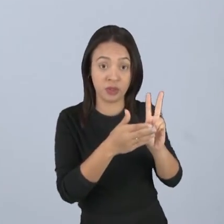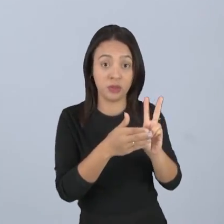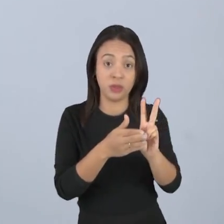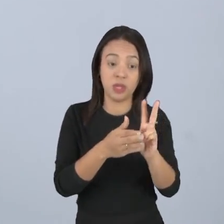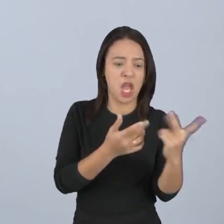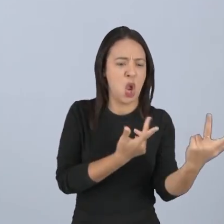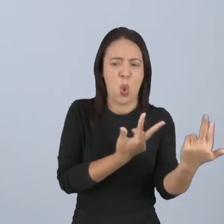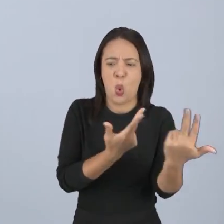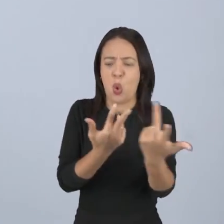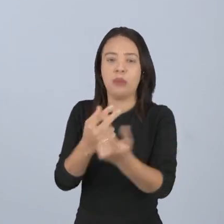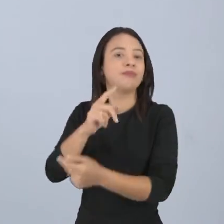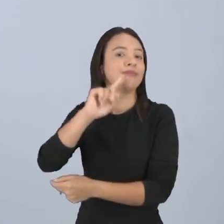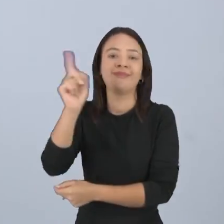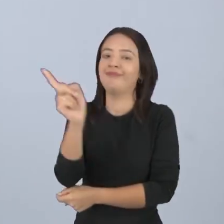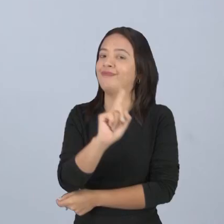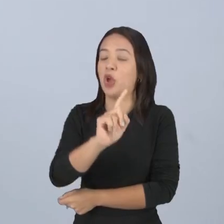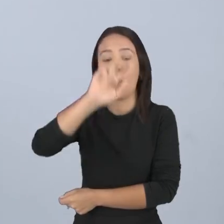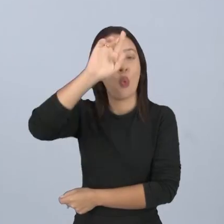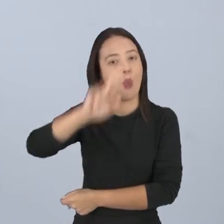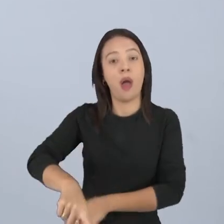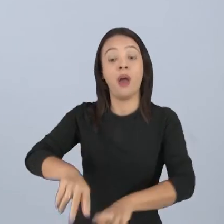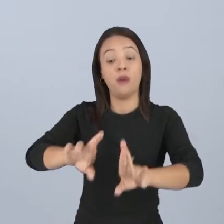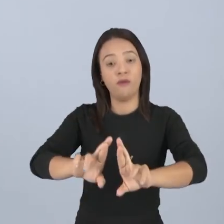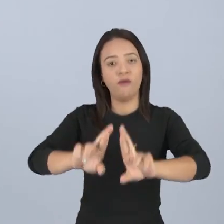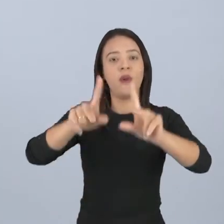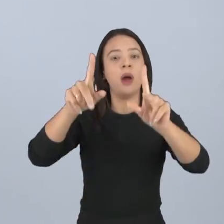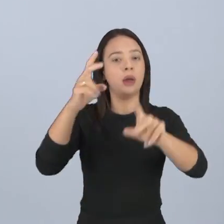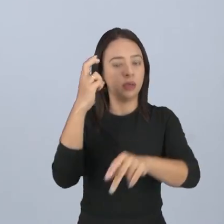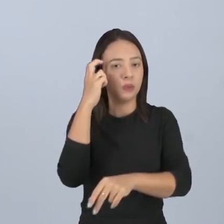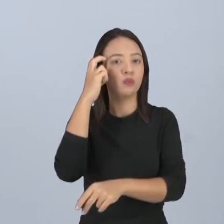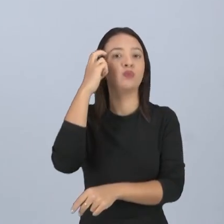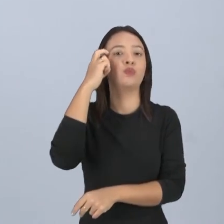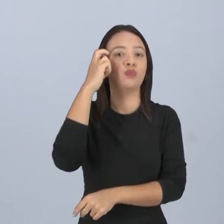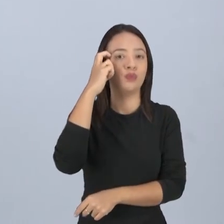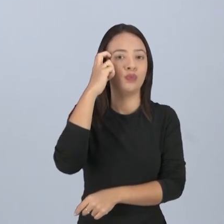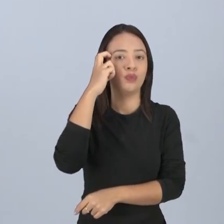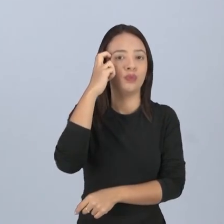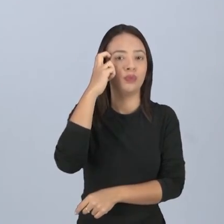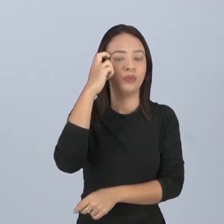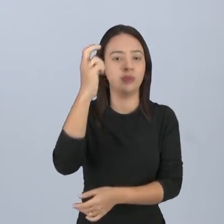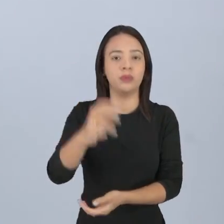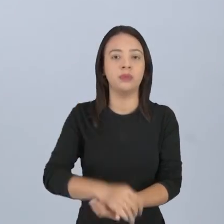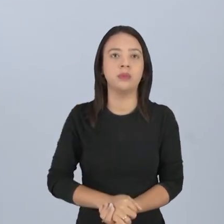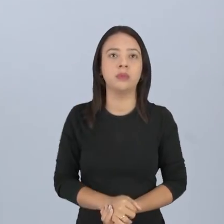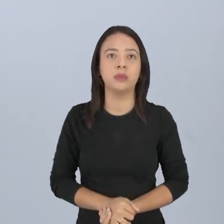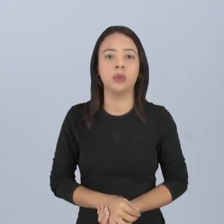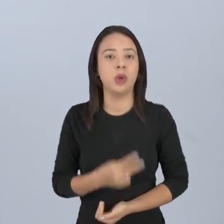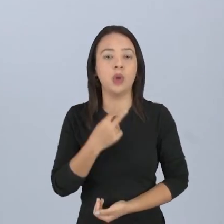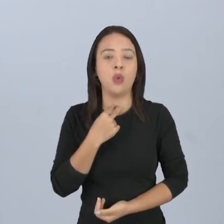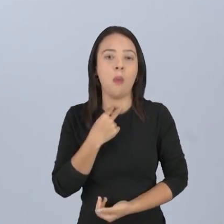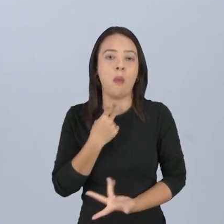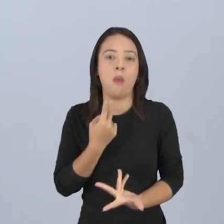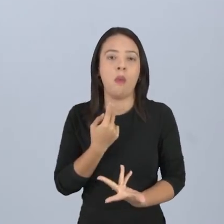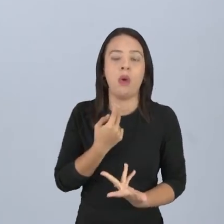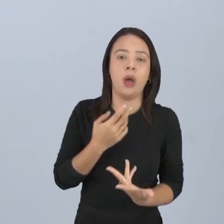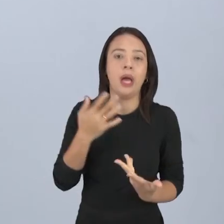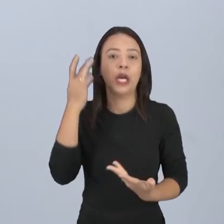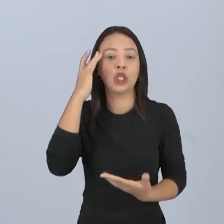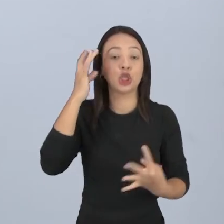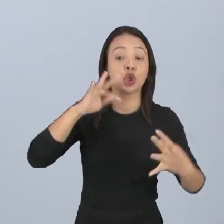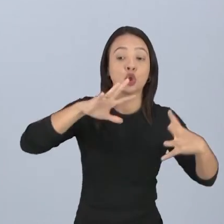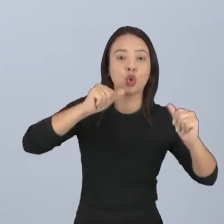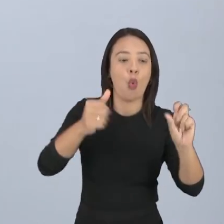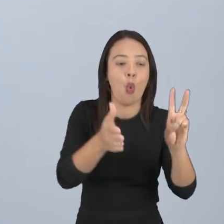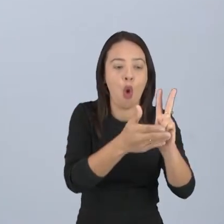todos iguais, existem as diferenças, né, de cultura. Então não podemos simplesmente pegar e colocar todos como sendo apenas